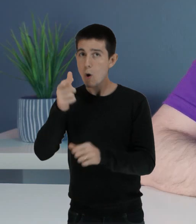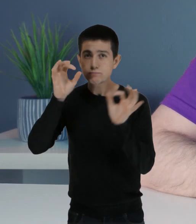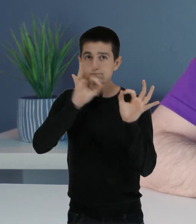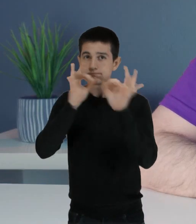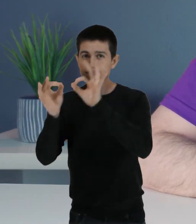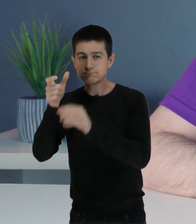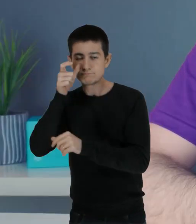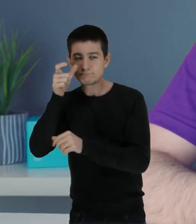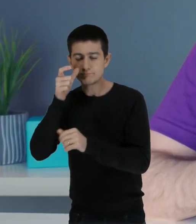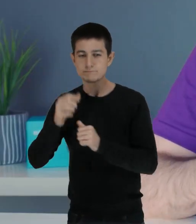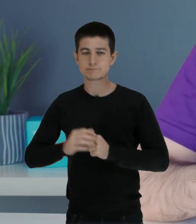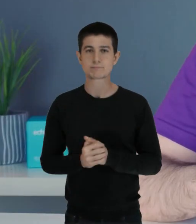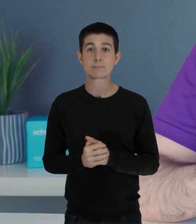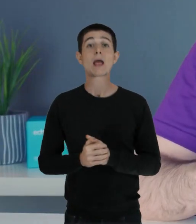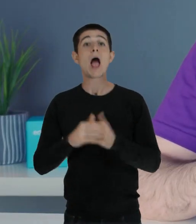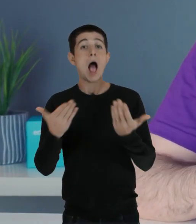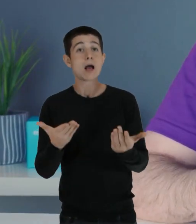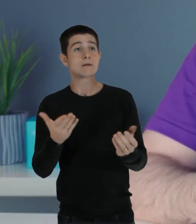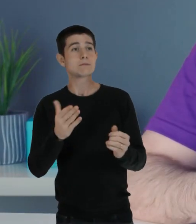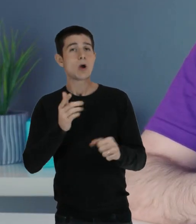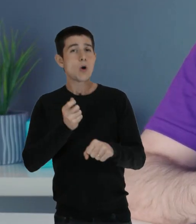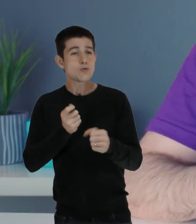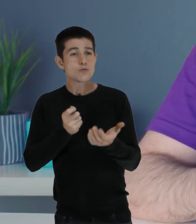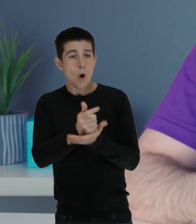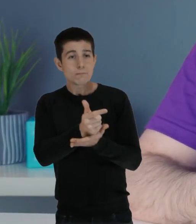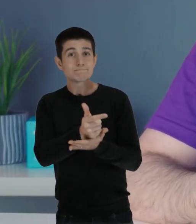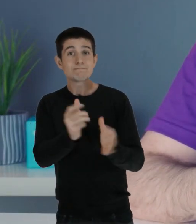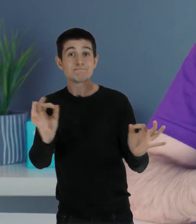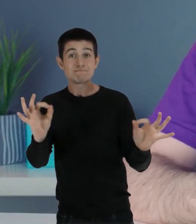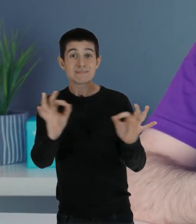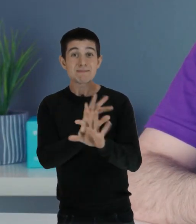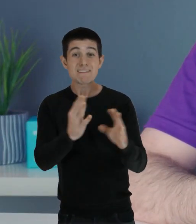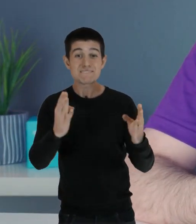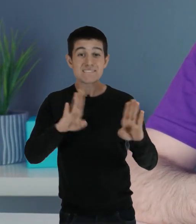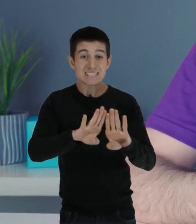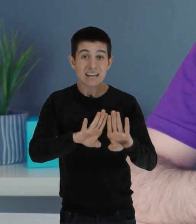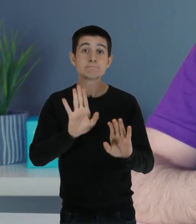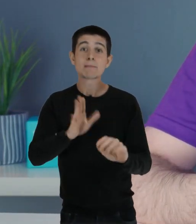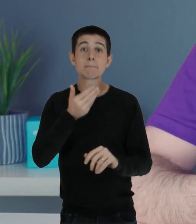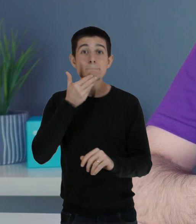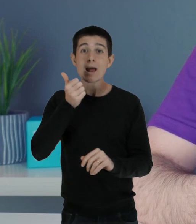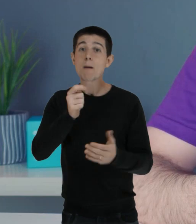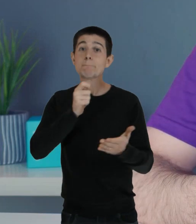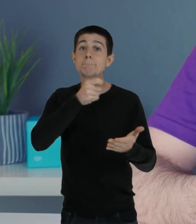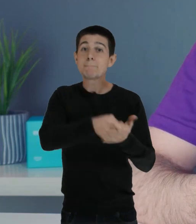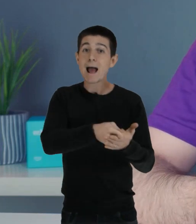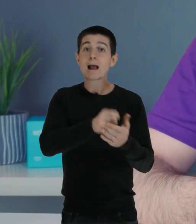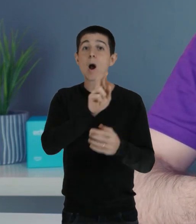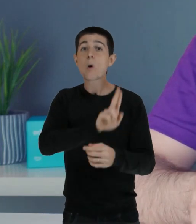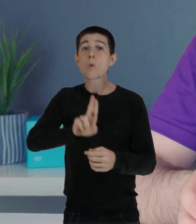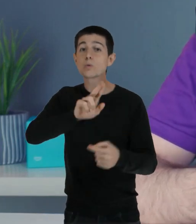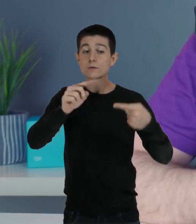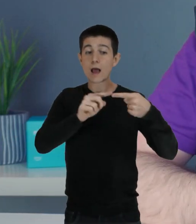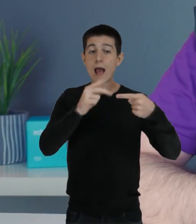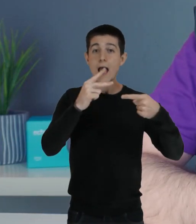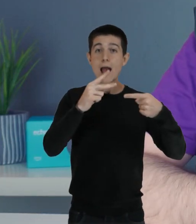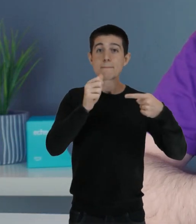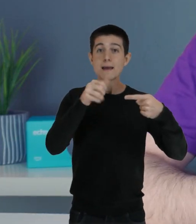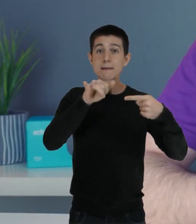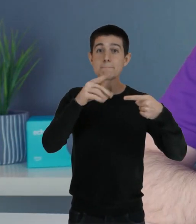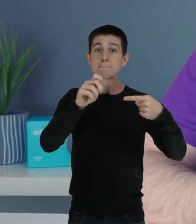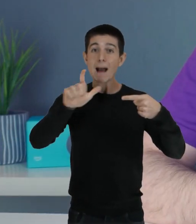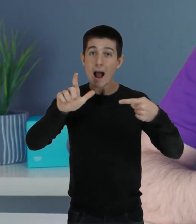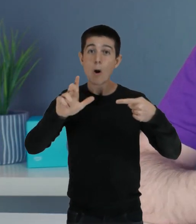Eu recomendo assistir. Na hora de fechar a sua compra, opte por métodos de pagamento mais seguros, como o PayPal e o